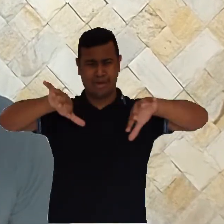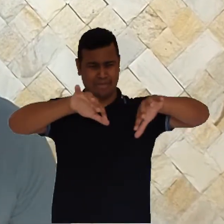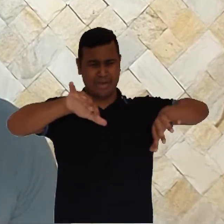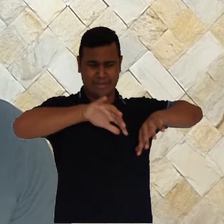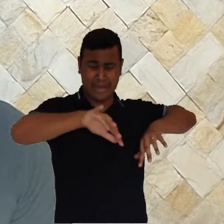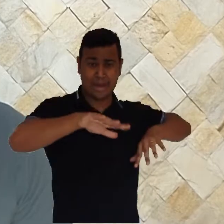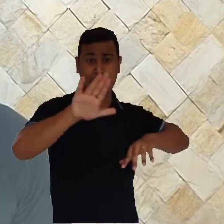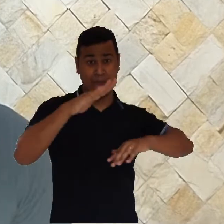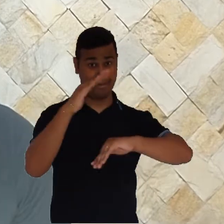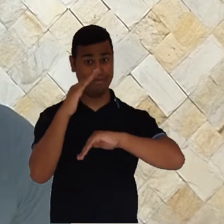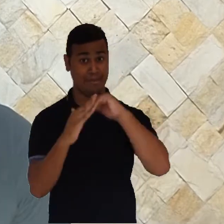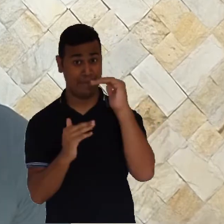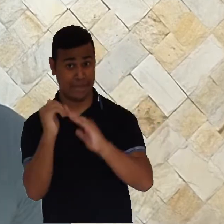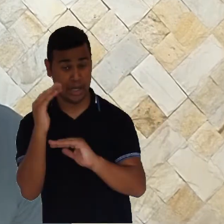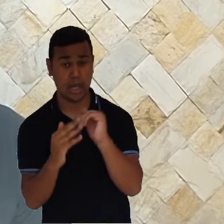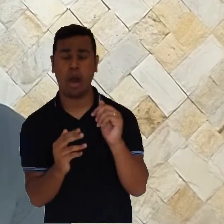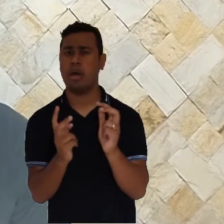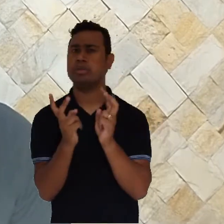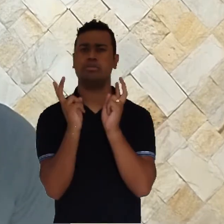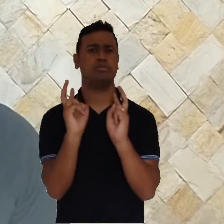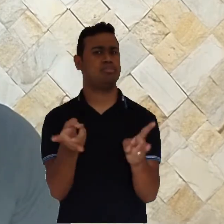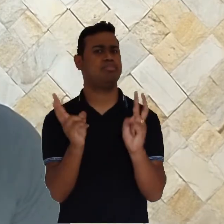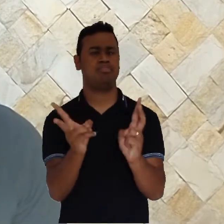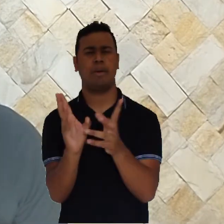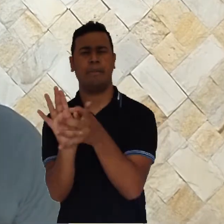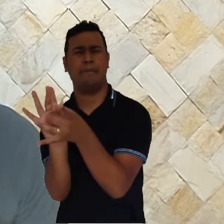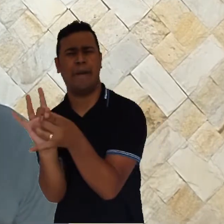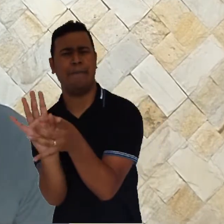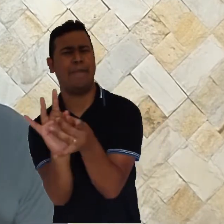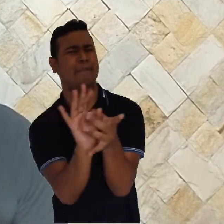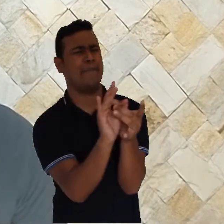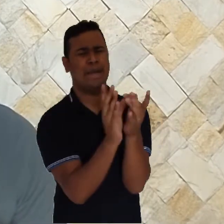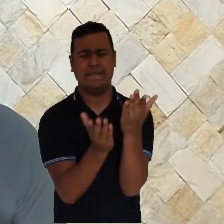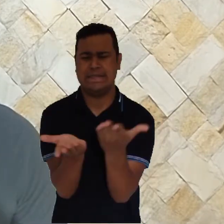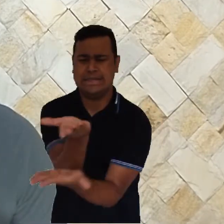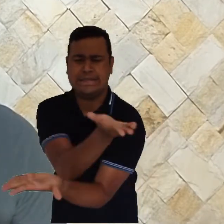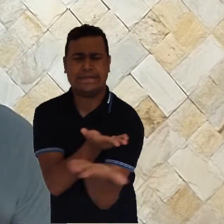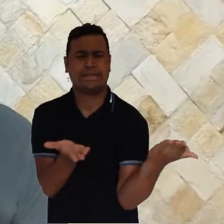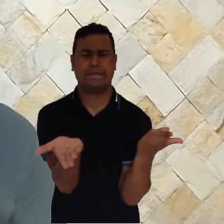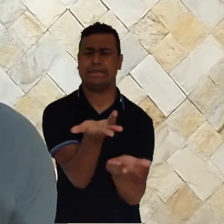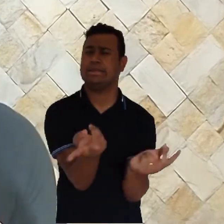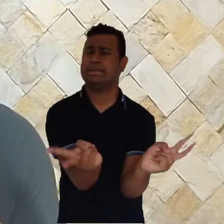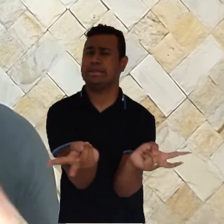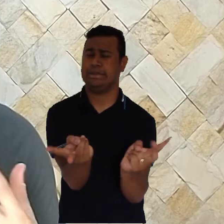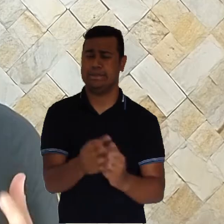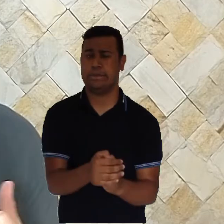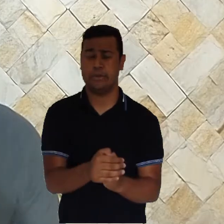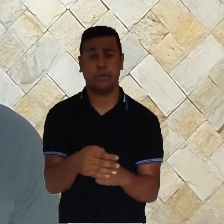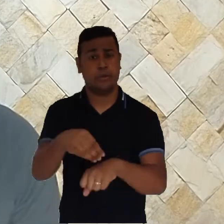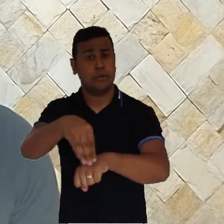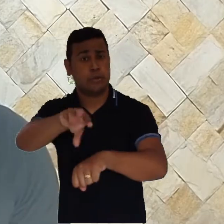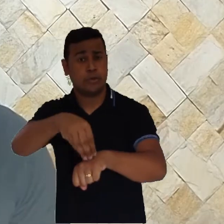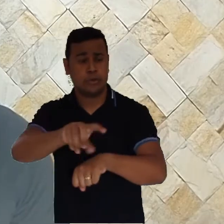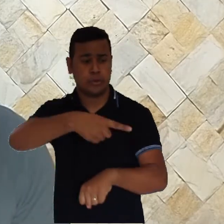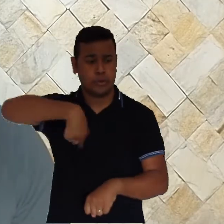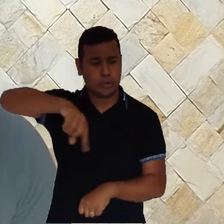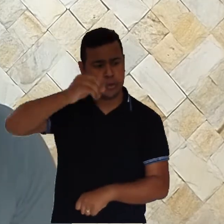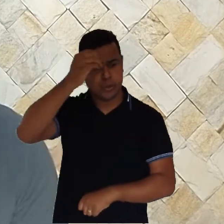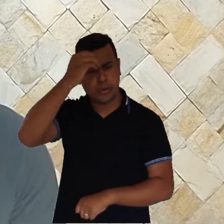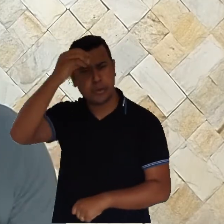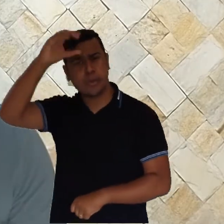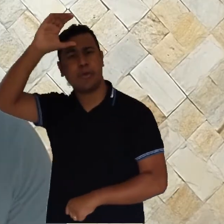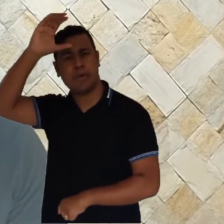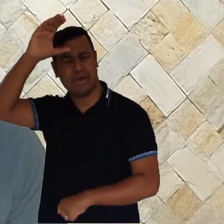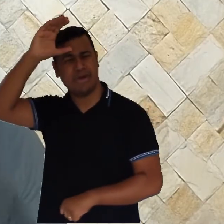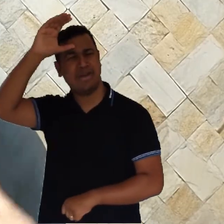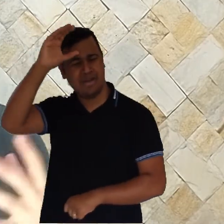na prática é que a todo tempo eles estão interagindo uns com os outros, contribuindo para a nossa capacidade